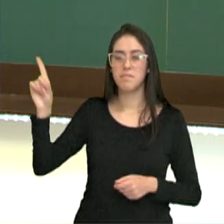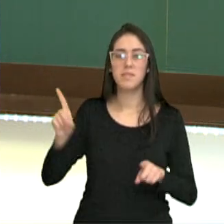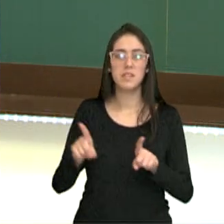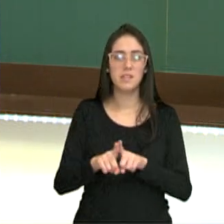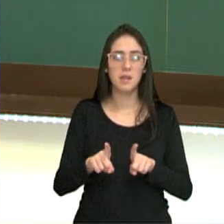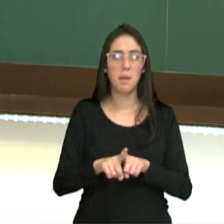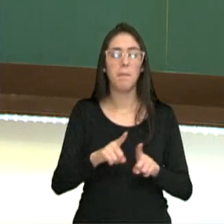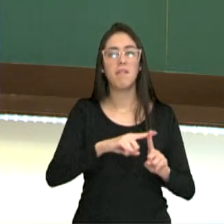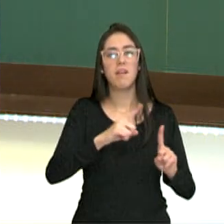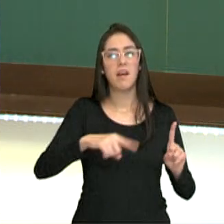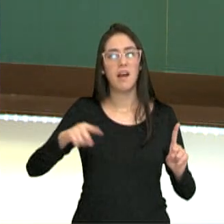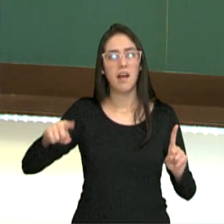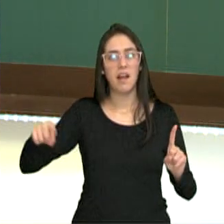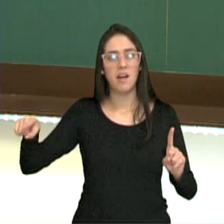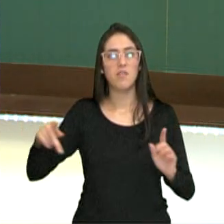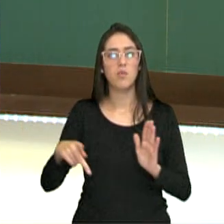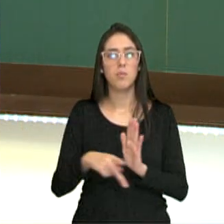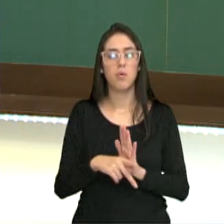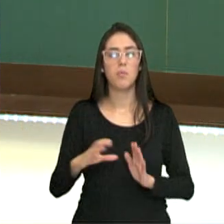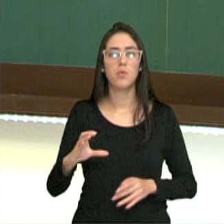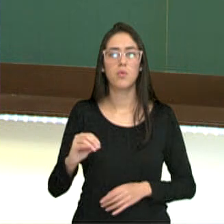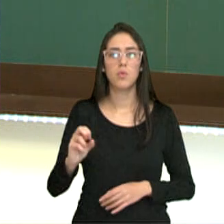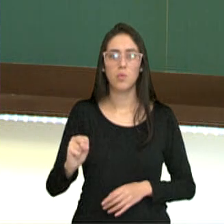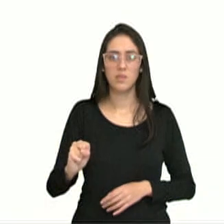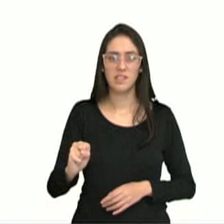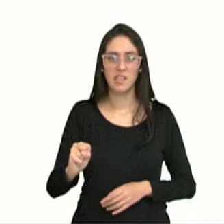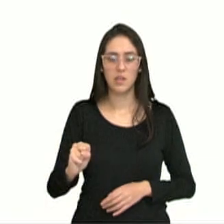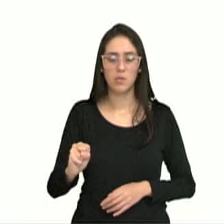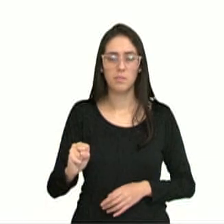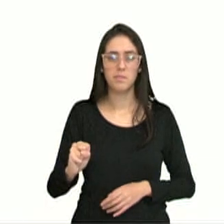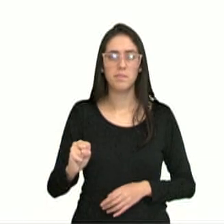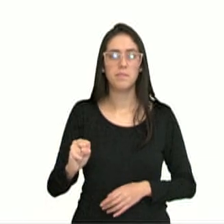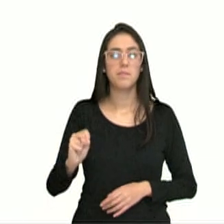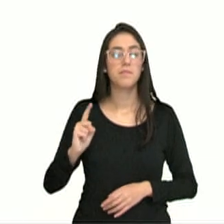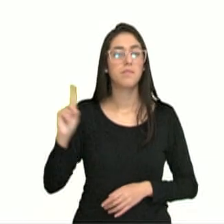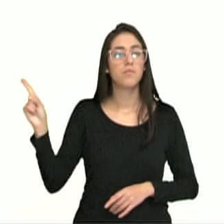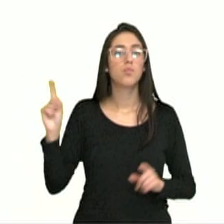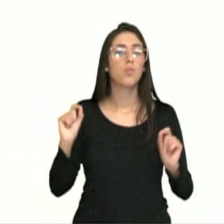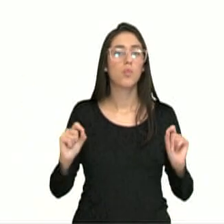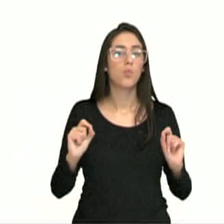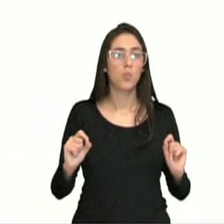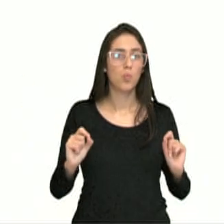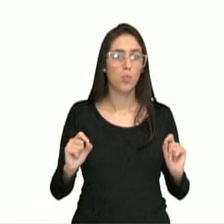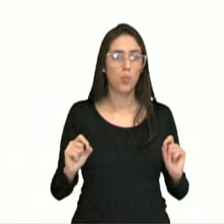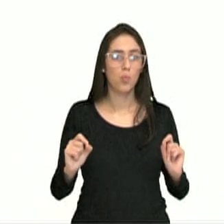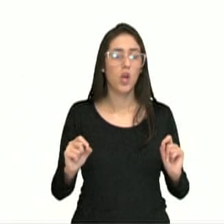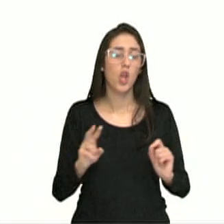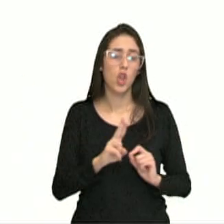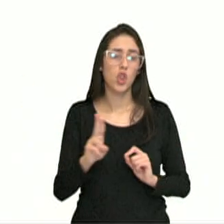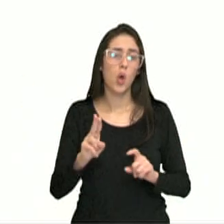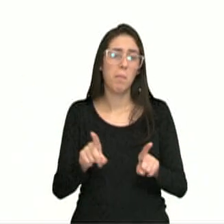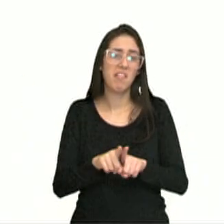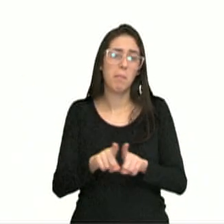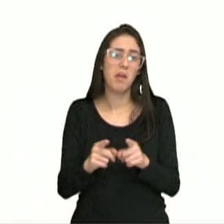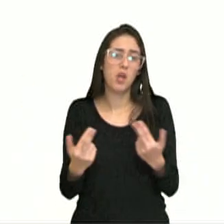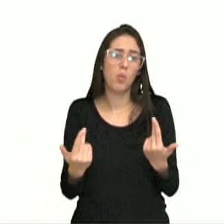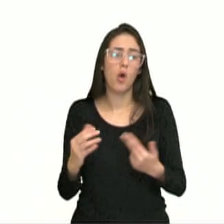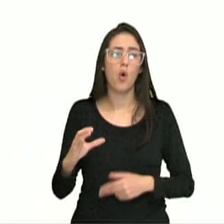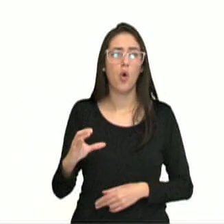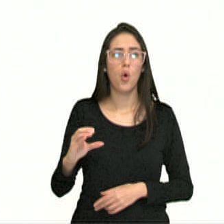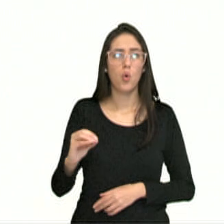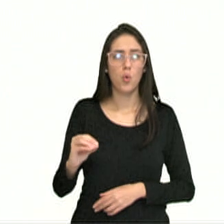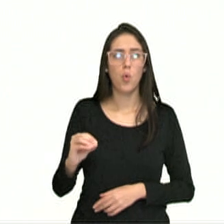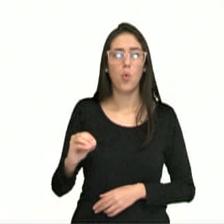o gráfico da nossa função cosseno. E ela é conhecida também como cossenoide. Assim como lá